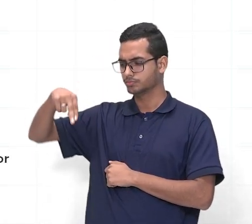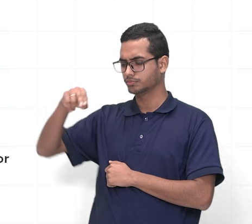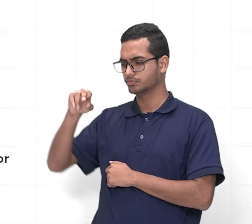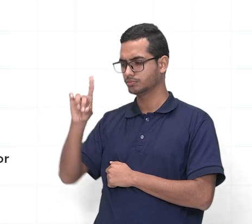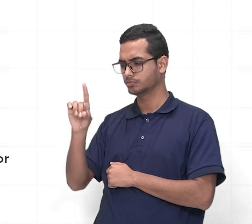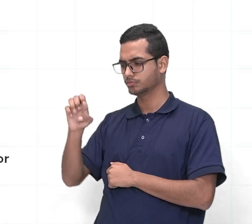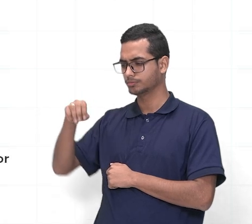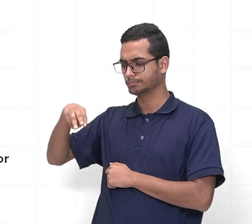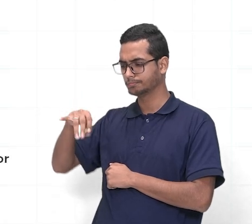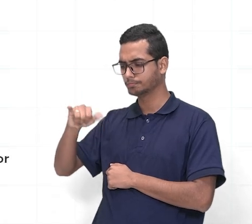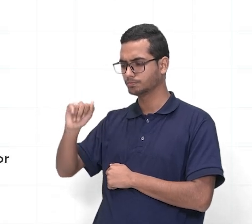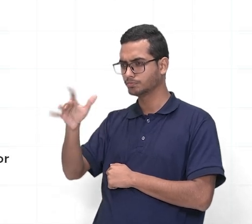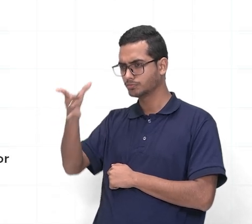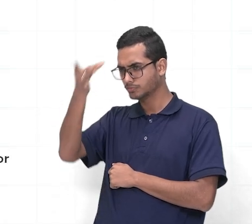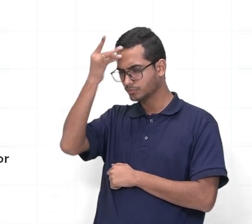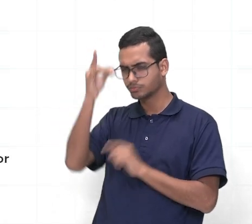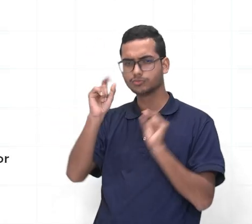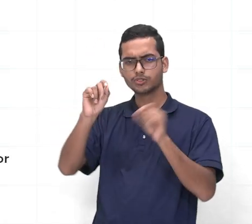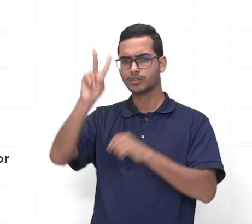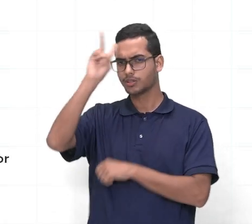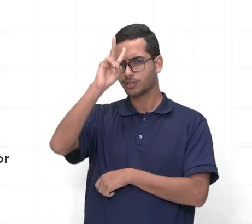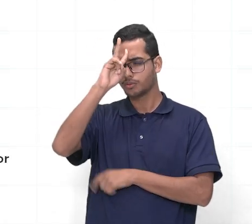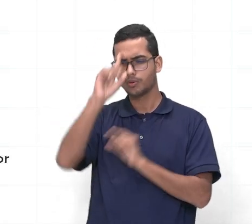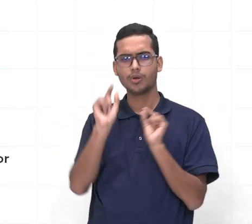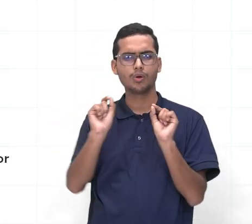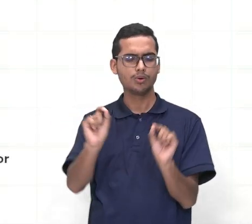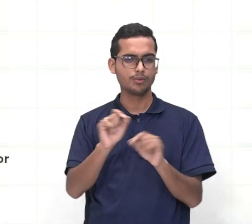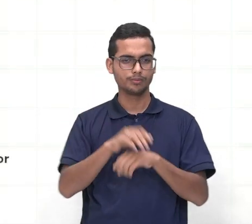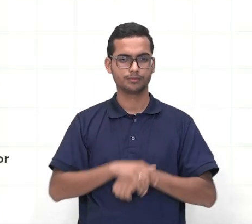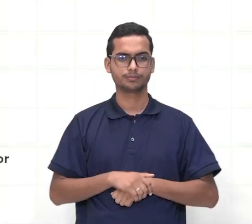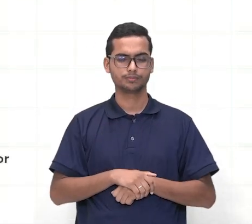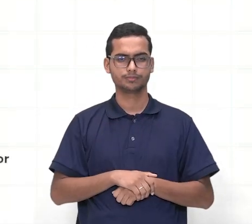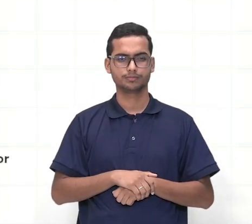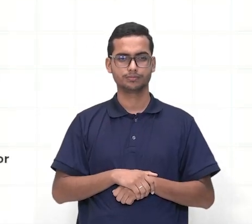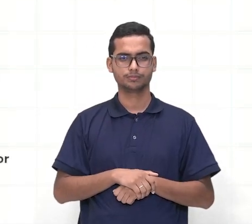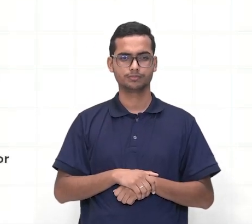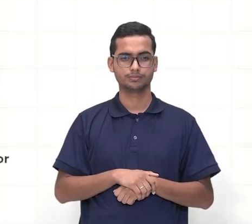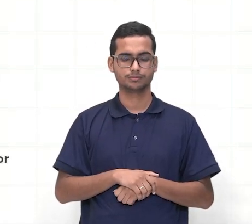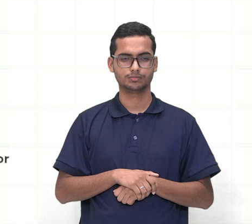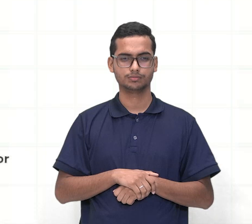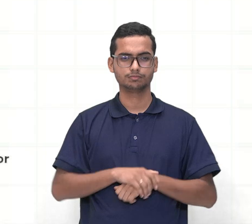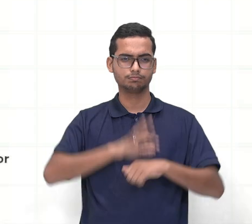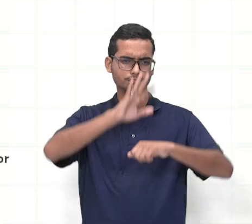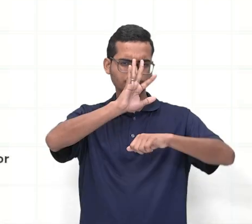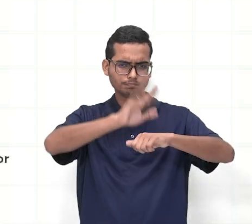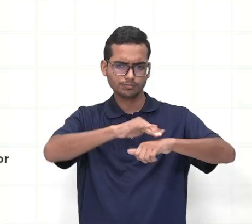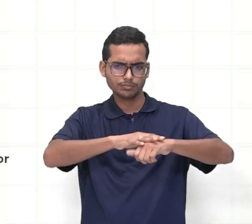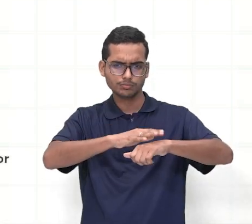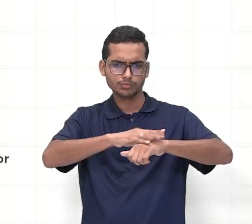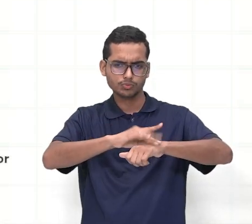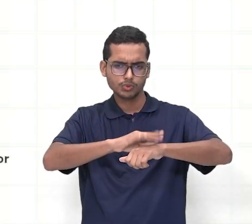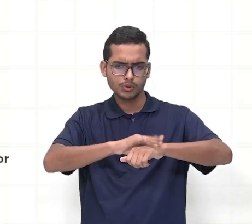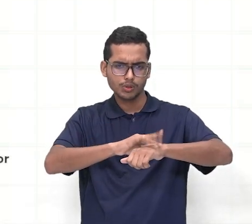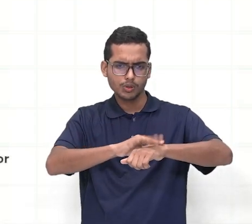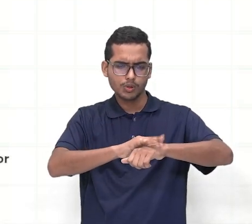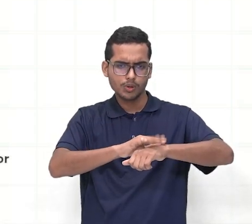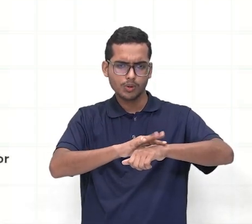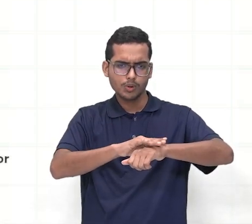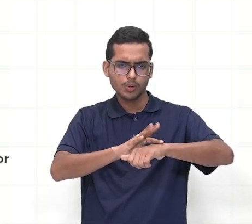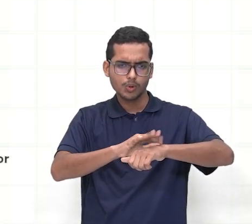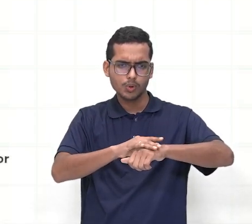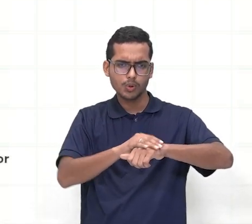vou lembrar do quê? Que endemia eu vou estar com uma doença que vai ter